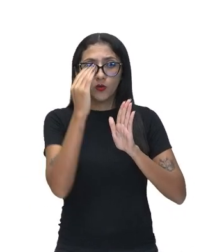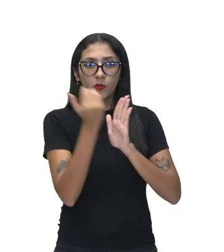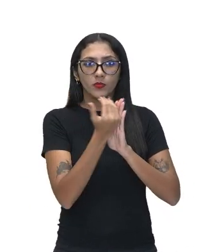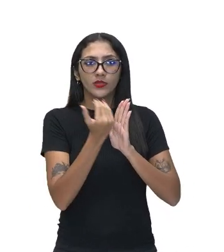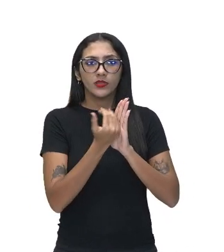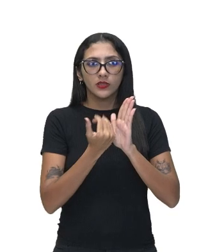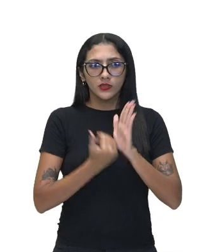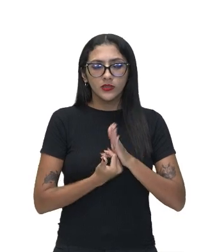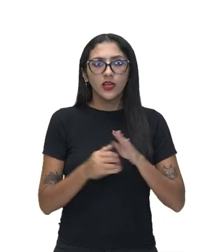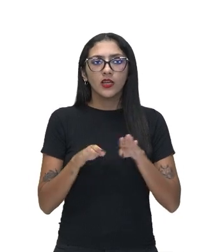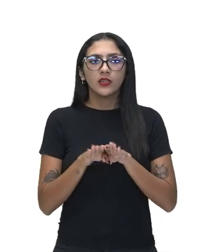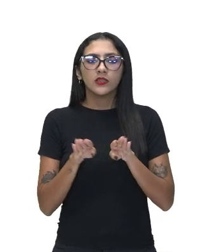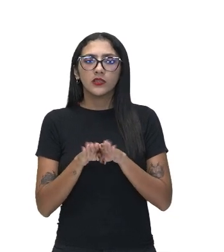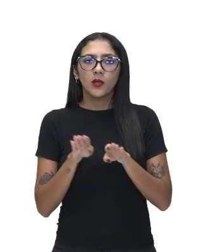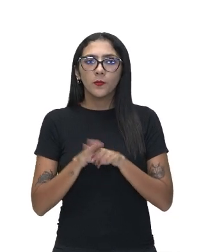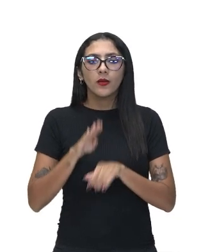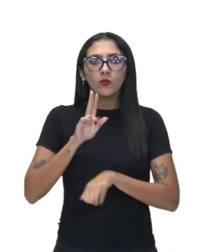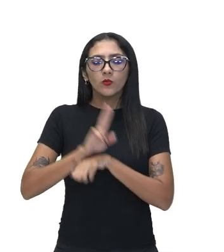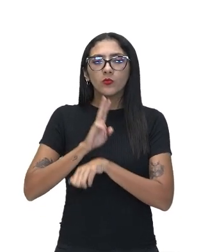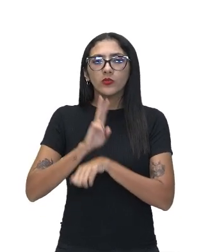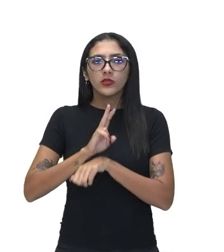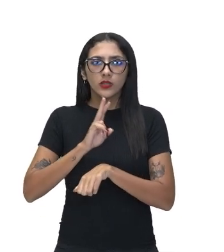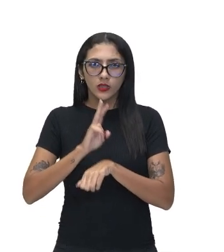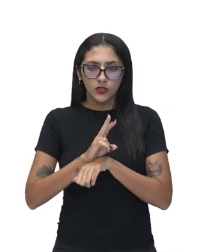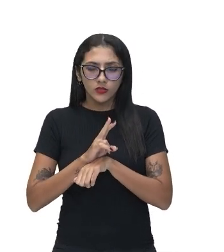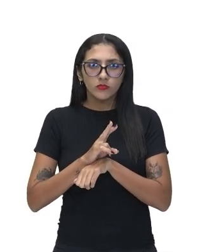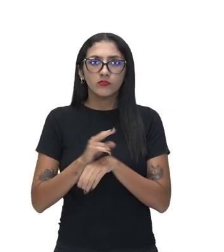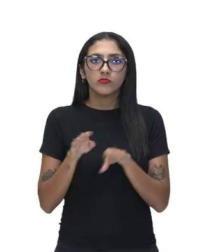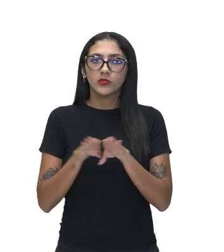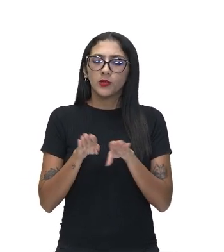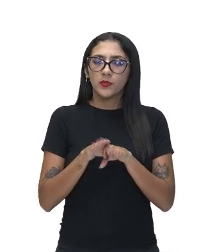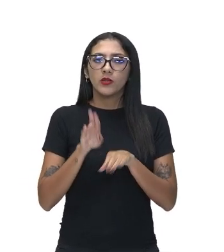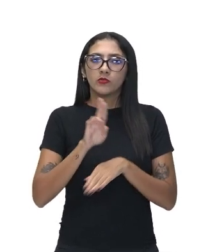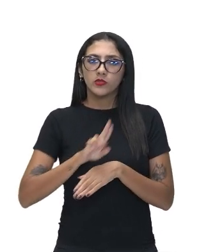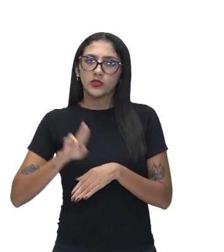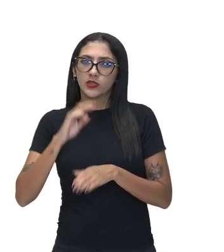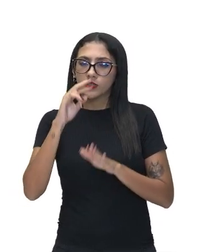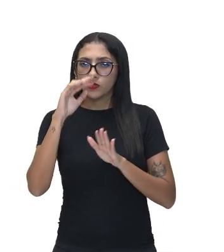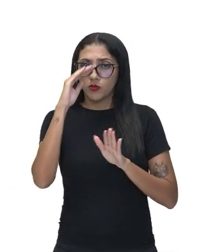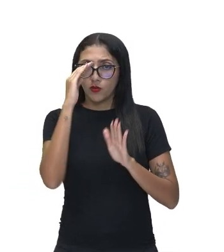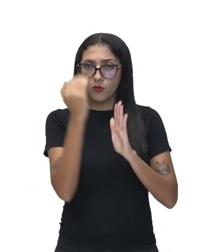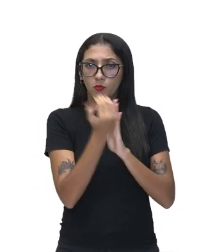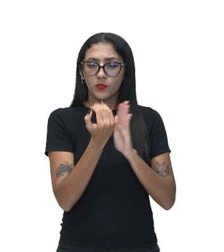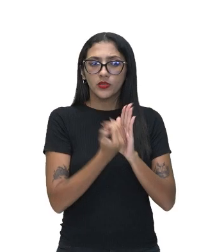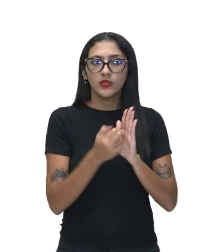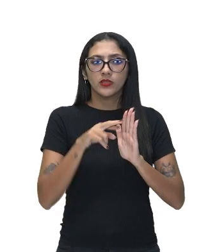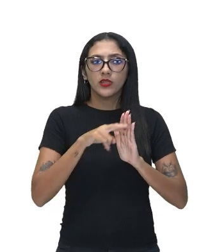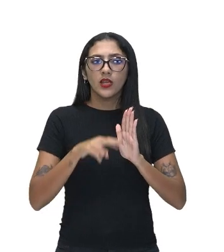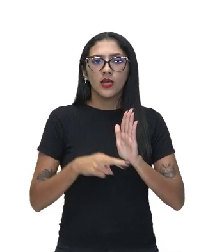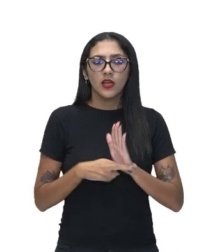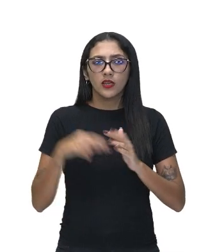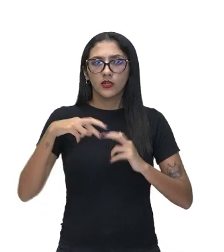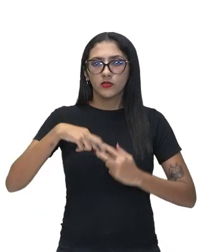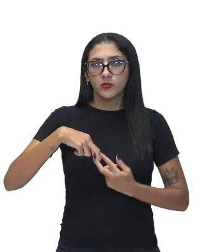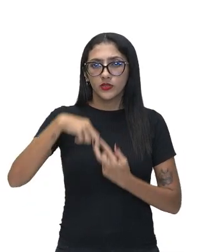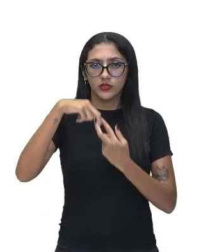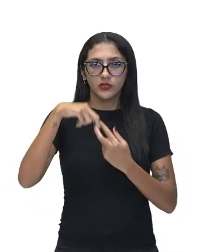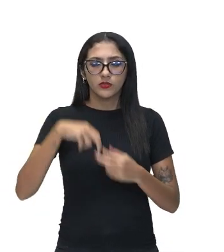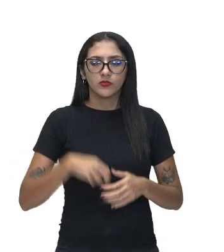as medidas preventivas, as medidas previstas no artigo 101, inciso 1 e